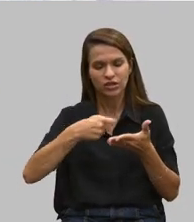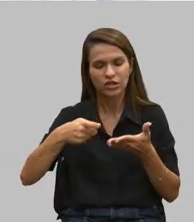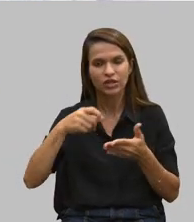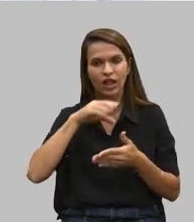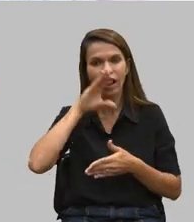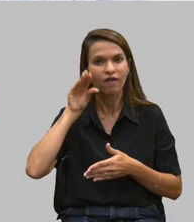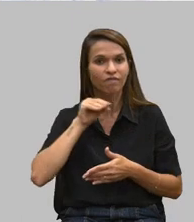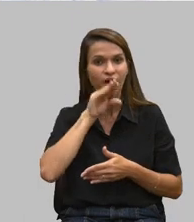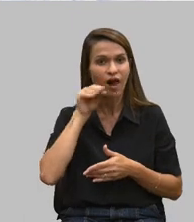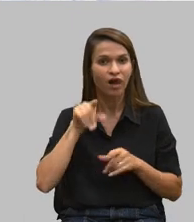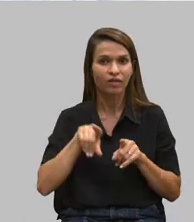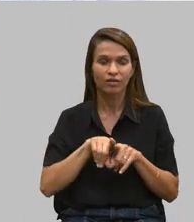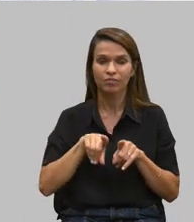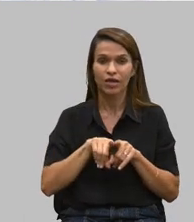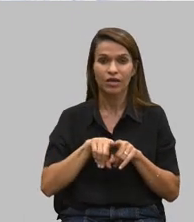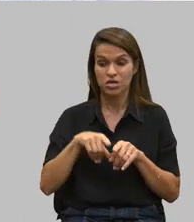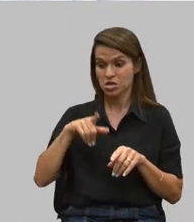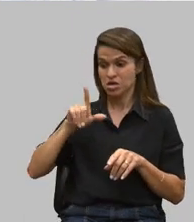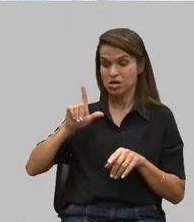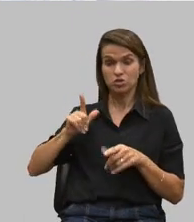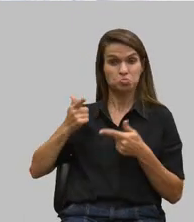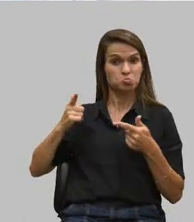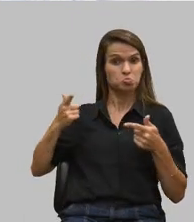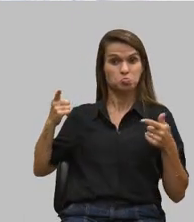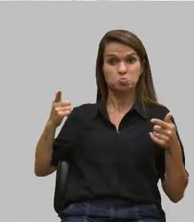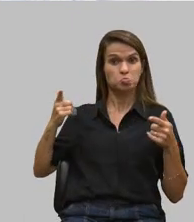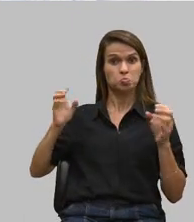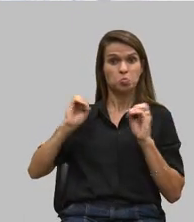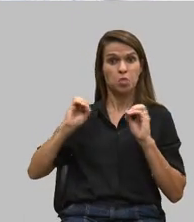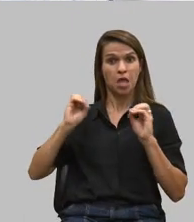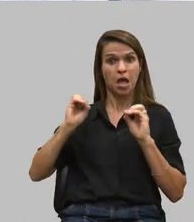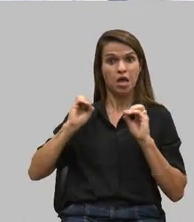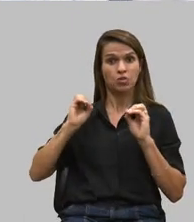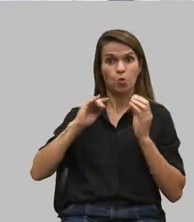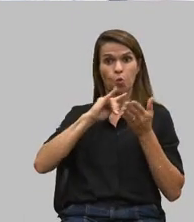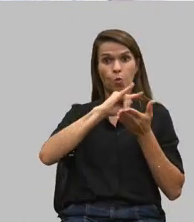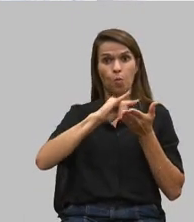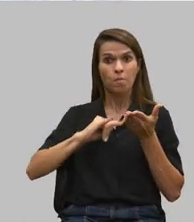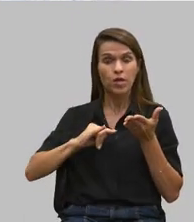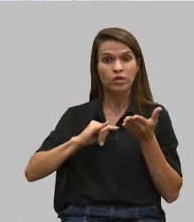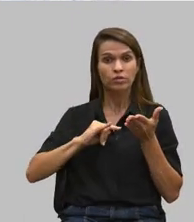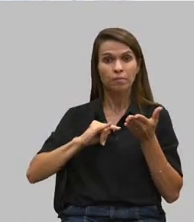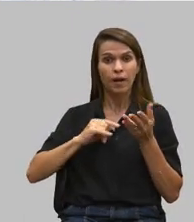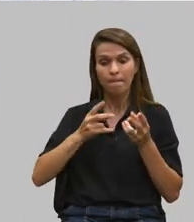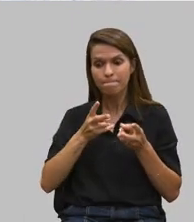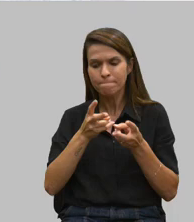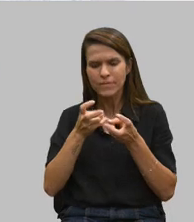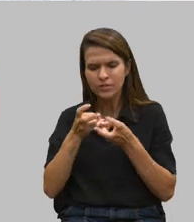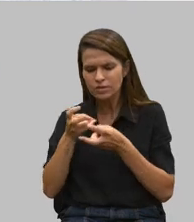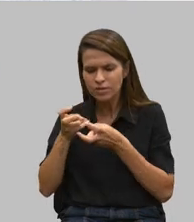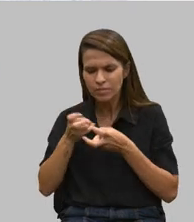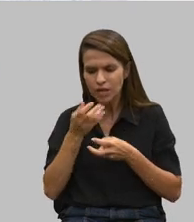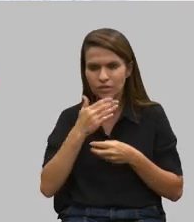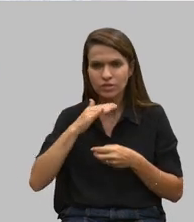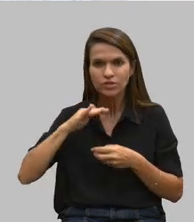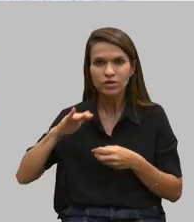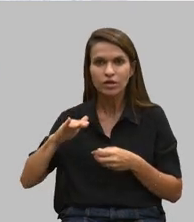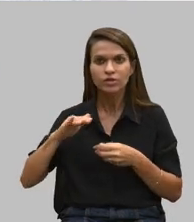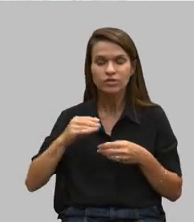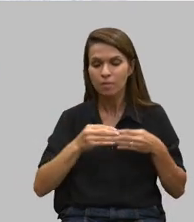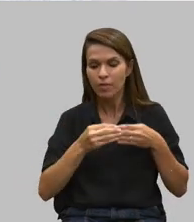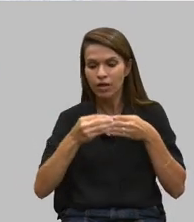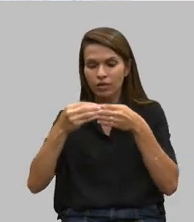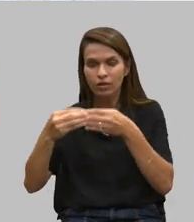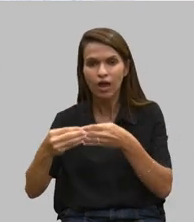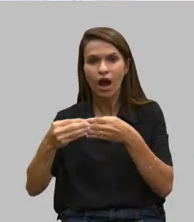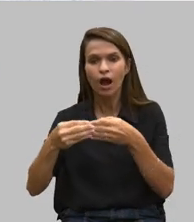e que nós não tínhamos nenhum protocolo para criarmos essas crianças e nem encaminharmos para onde